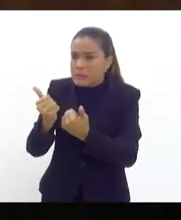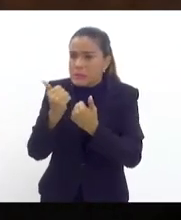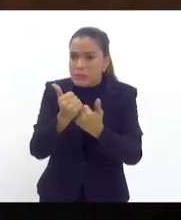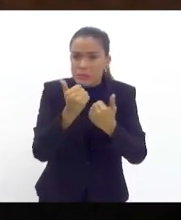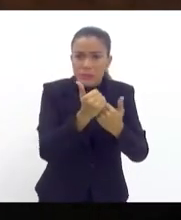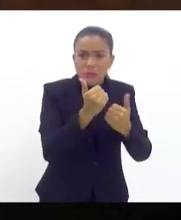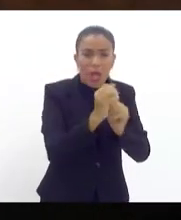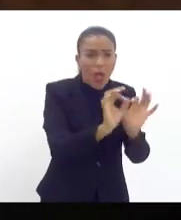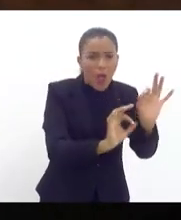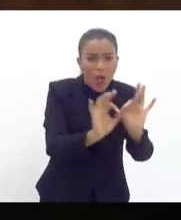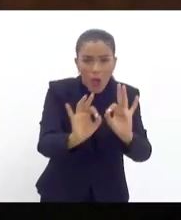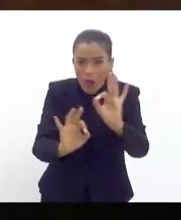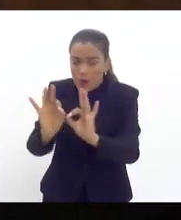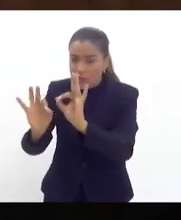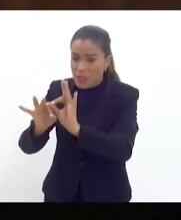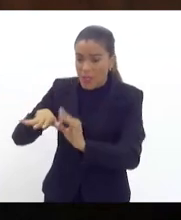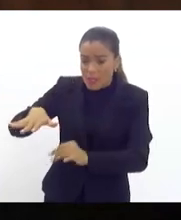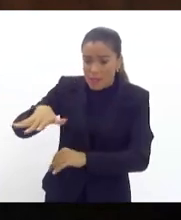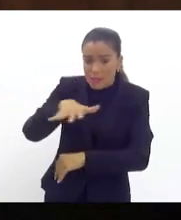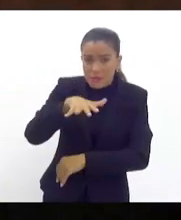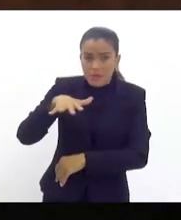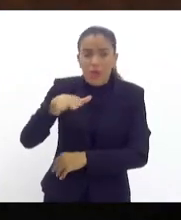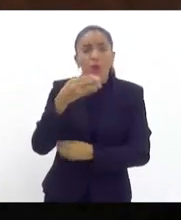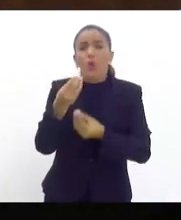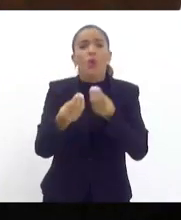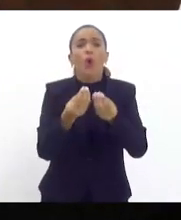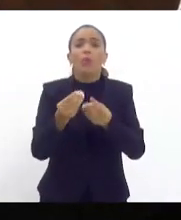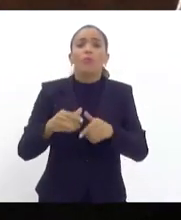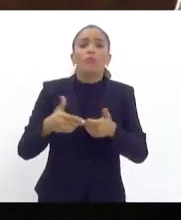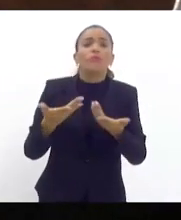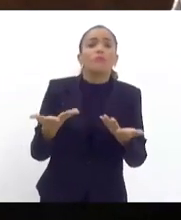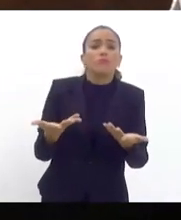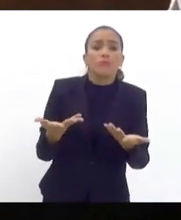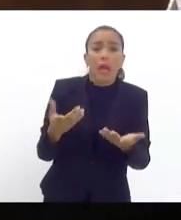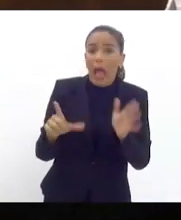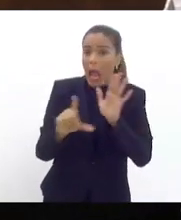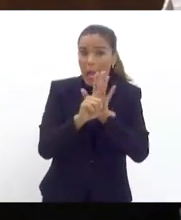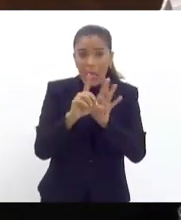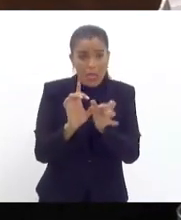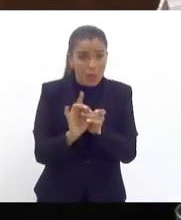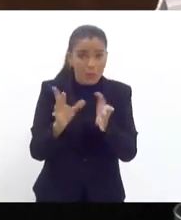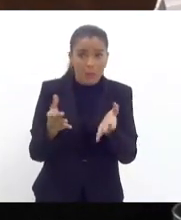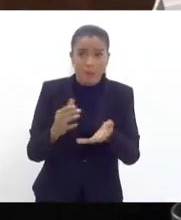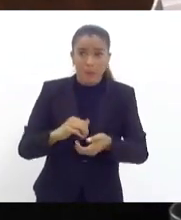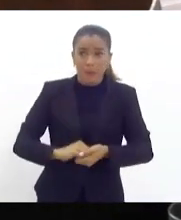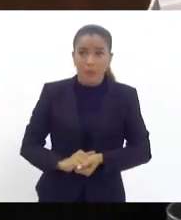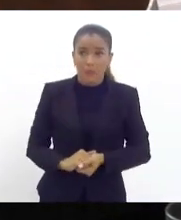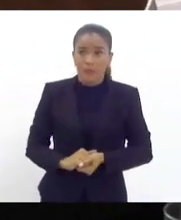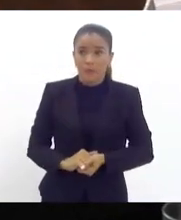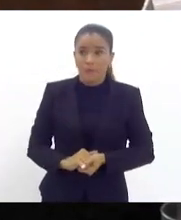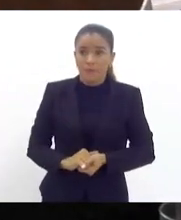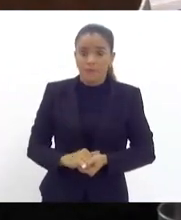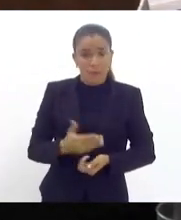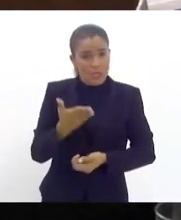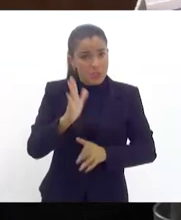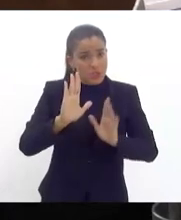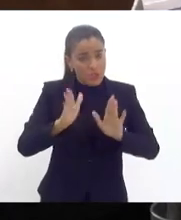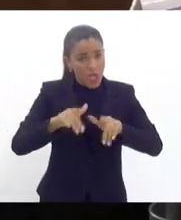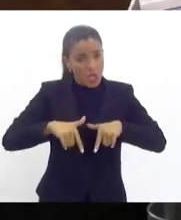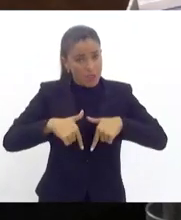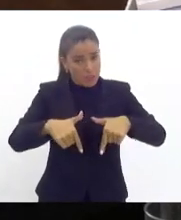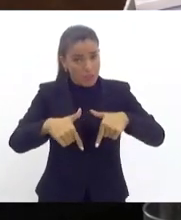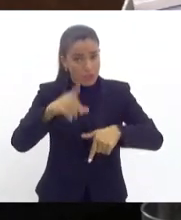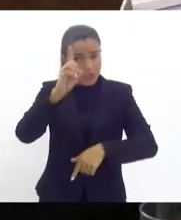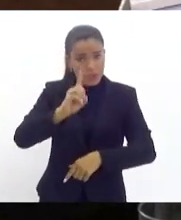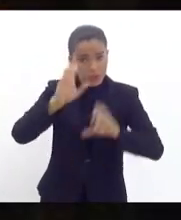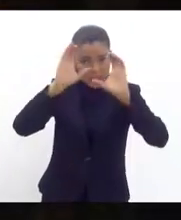a organizar aquele espaço como é que vai ser se a lei não permite a senhora já está exercendo seu acidente de